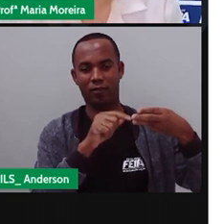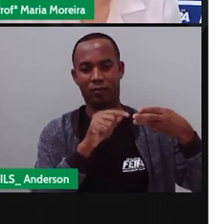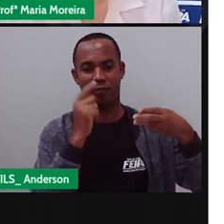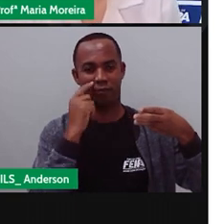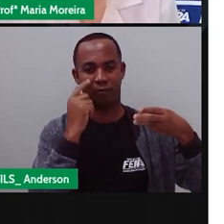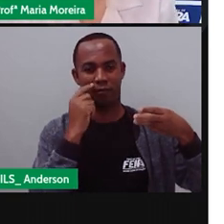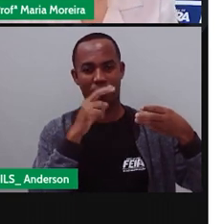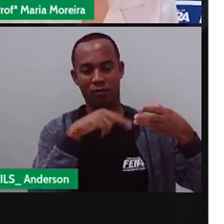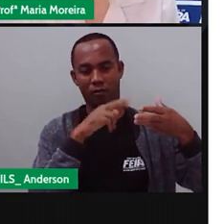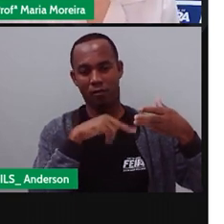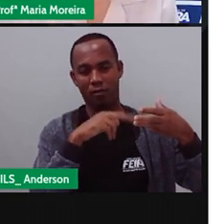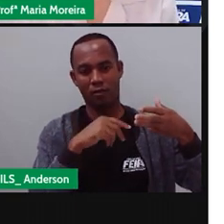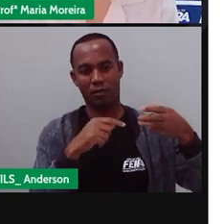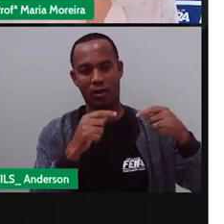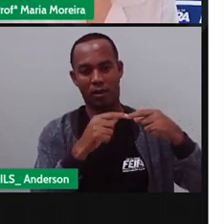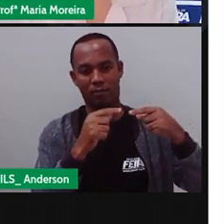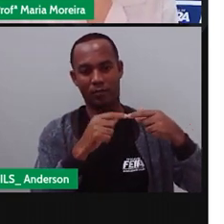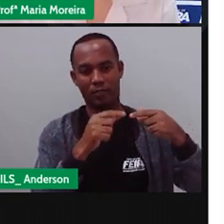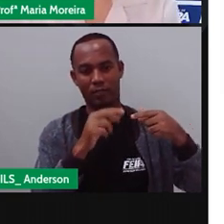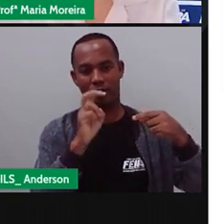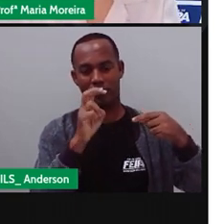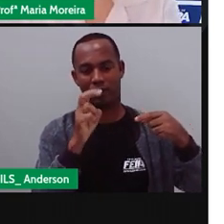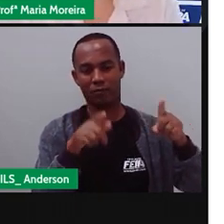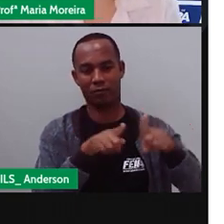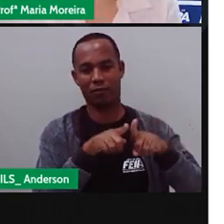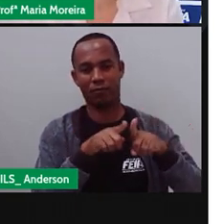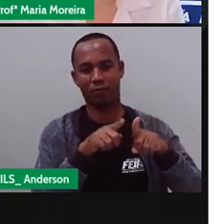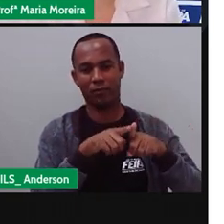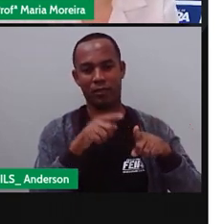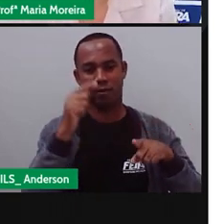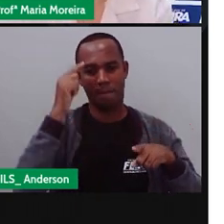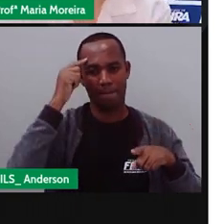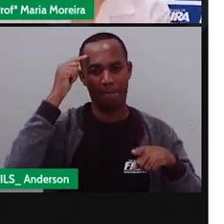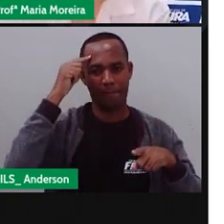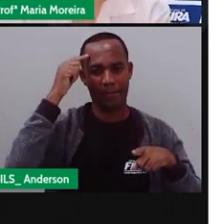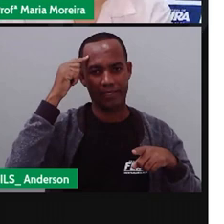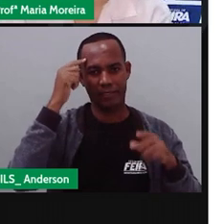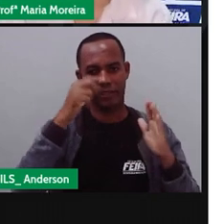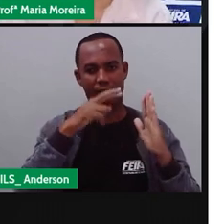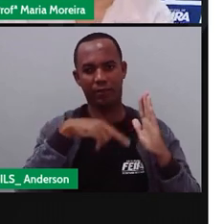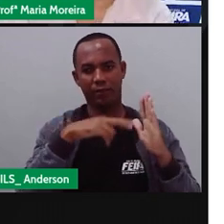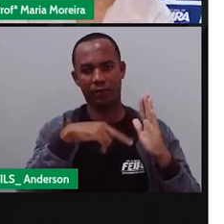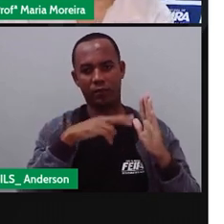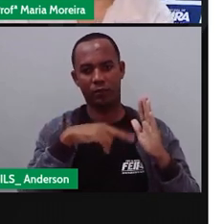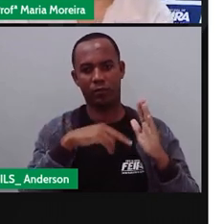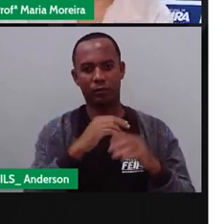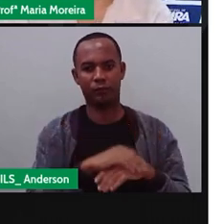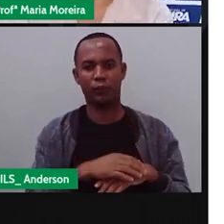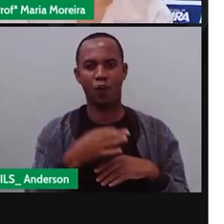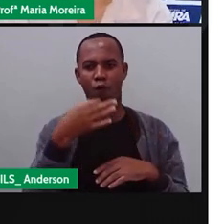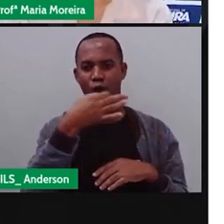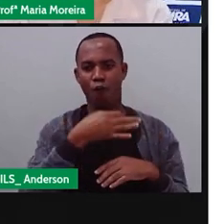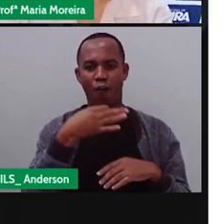passa a ser o quê? O leitor. Então, você acaba também pensando aí como o leitor.